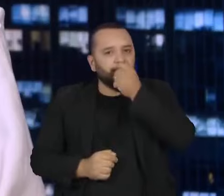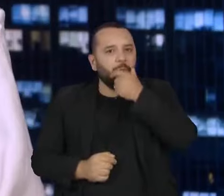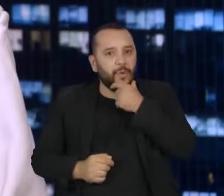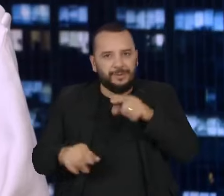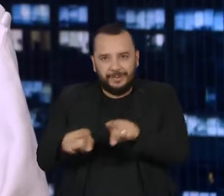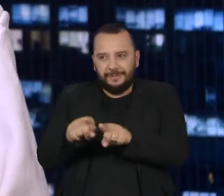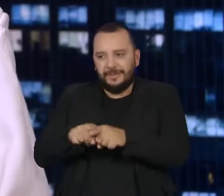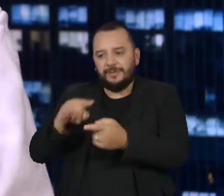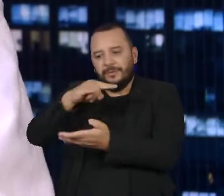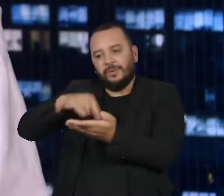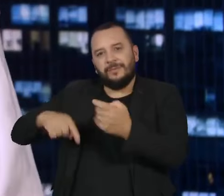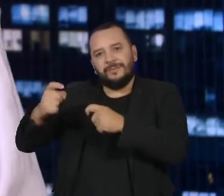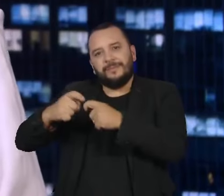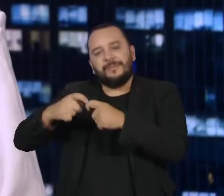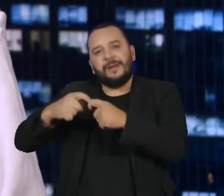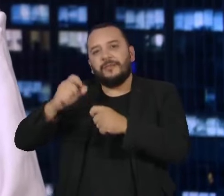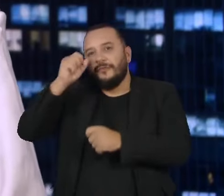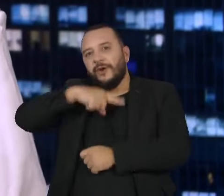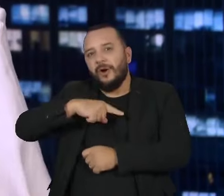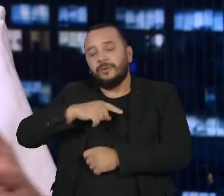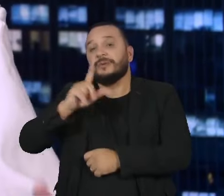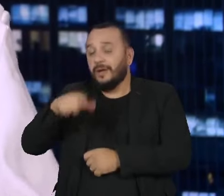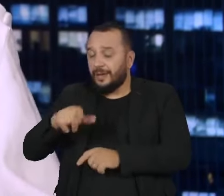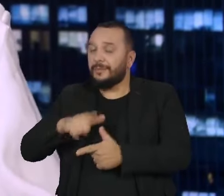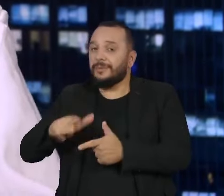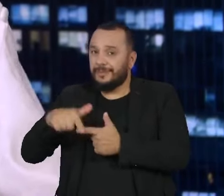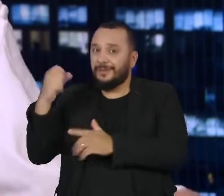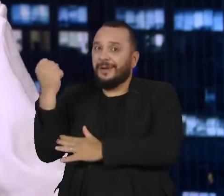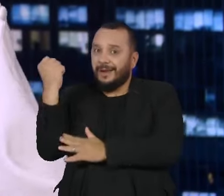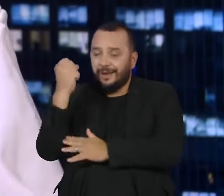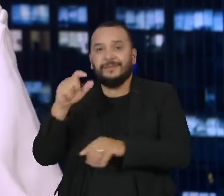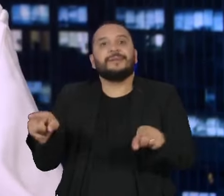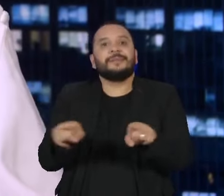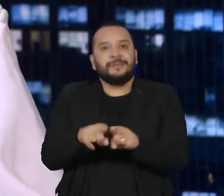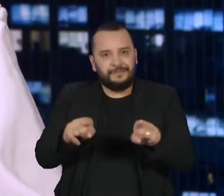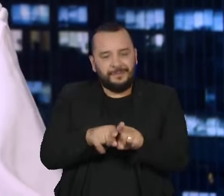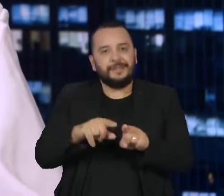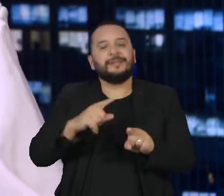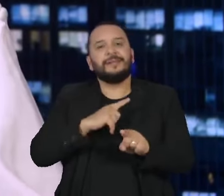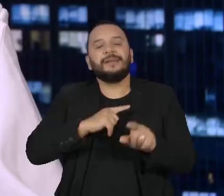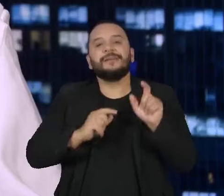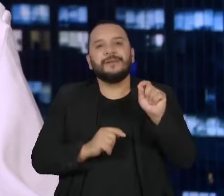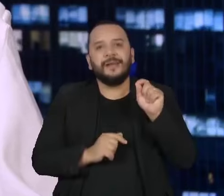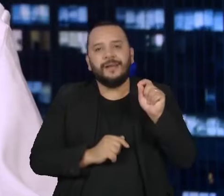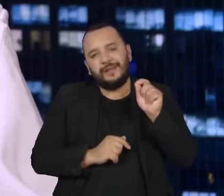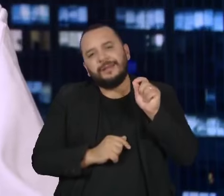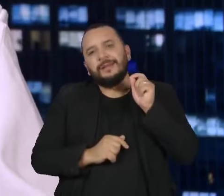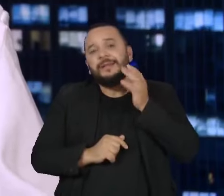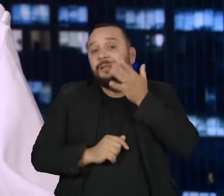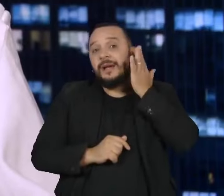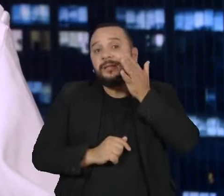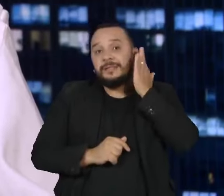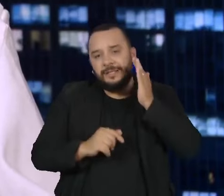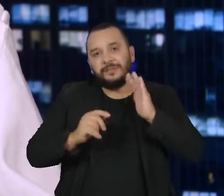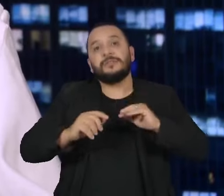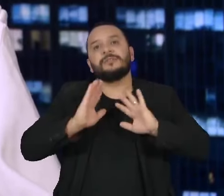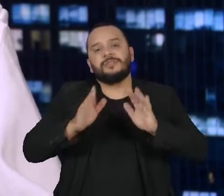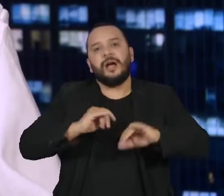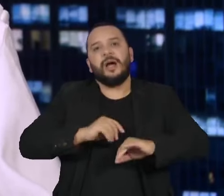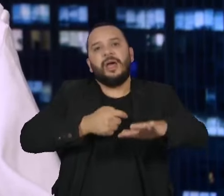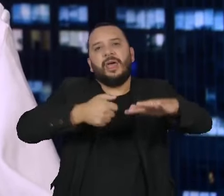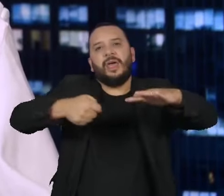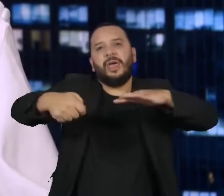gravíssimo, assim como o que fez hoje o Tarcísio espalhando uma fake news ao vivo numa coletiva de imprensa ao